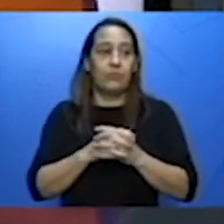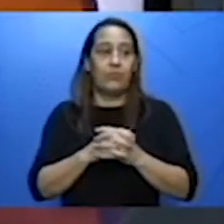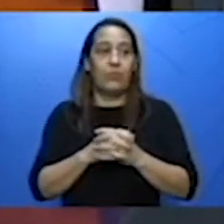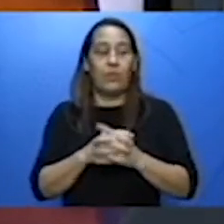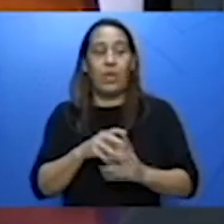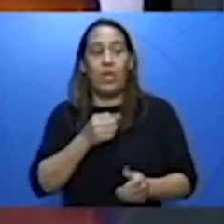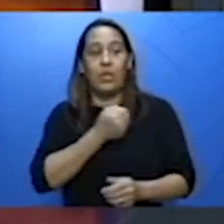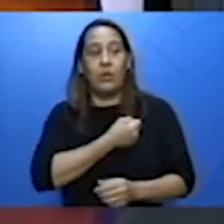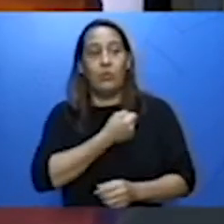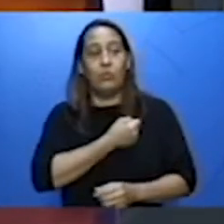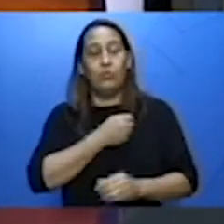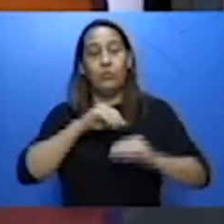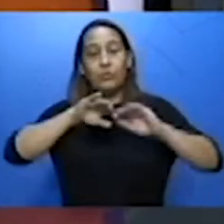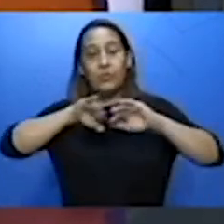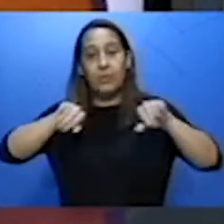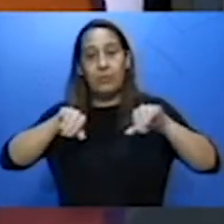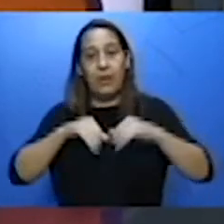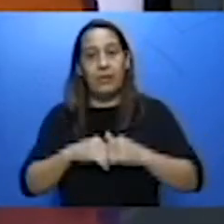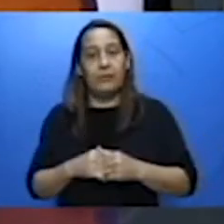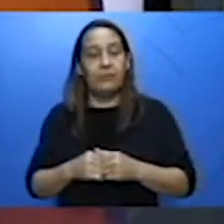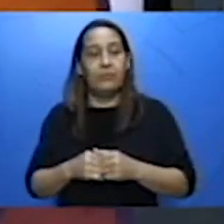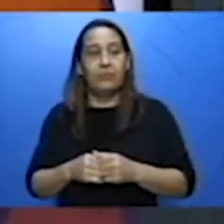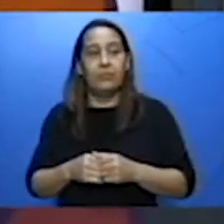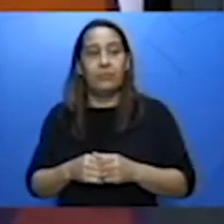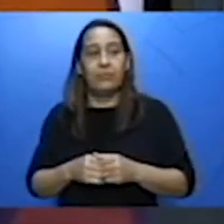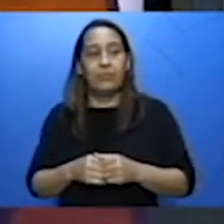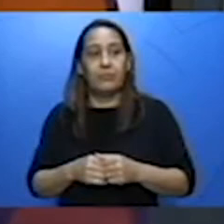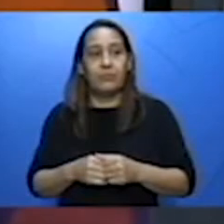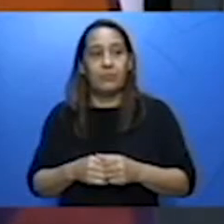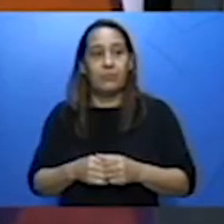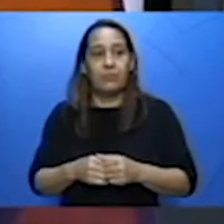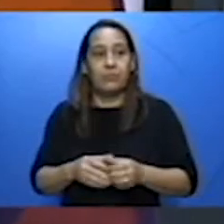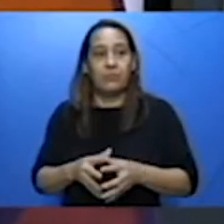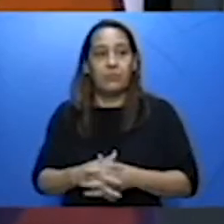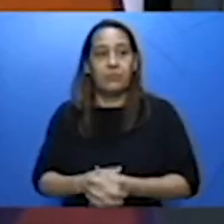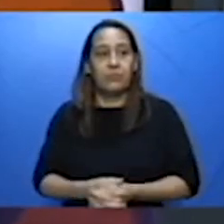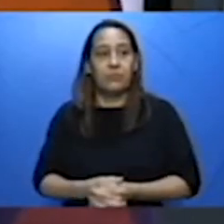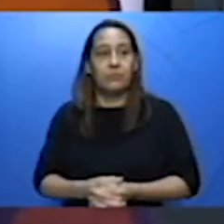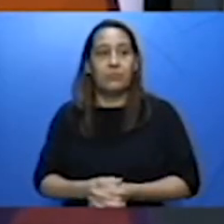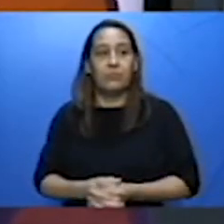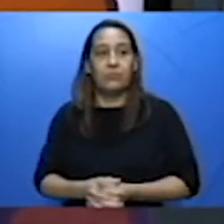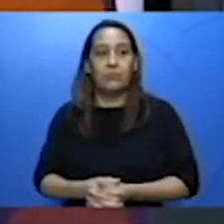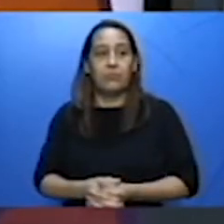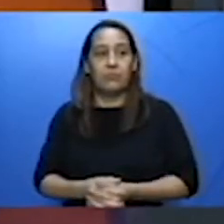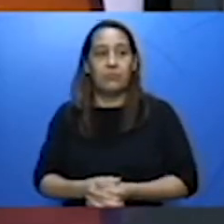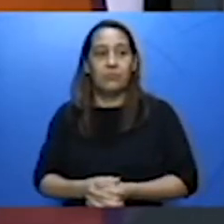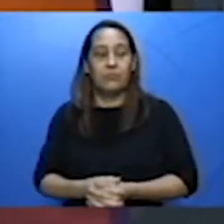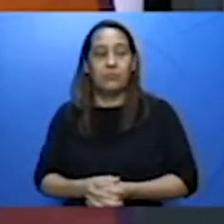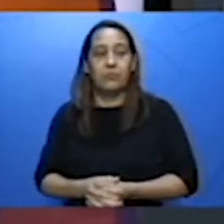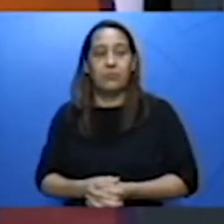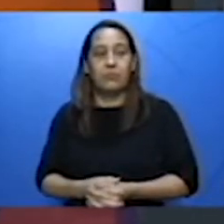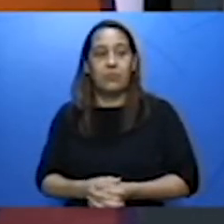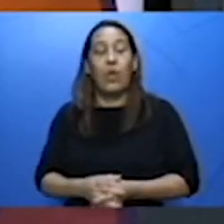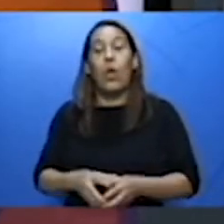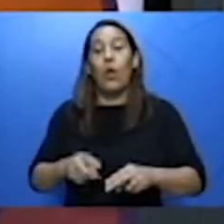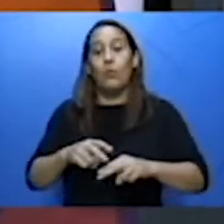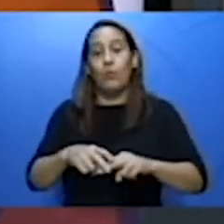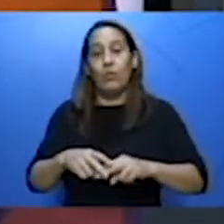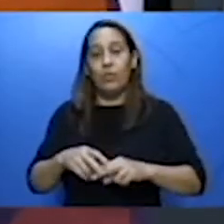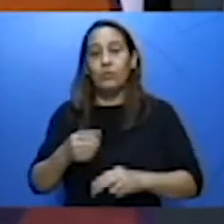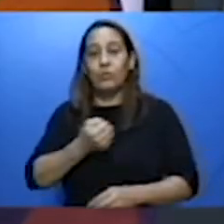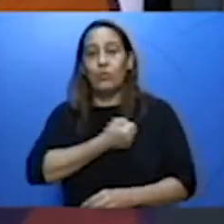dezena do 12 vem morar na dezena, que é a casa dela. Por isso que eu